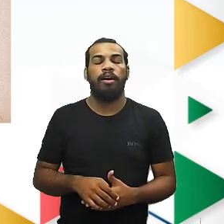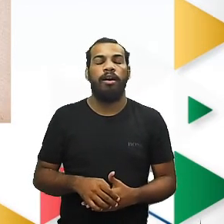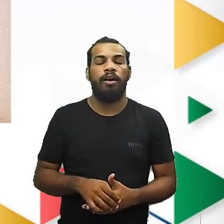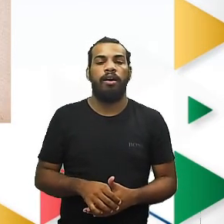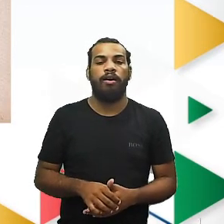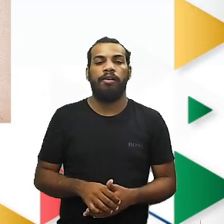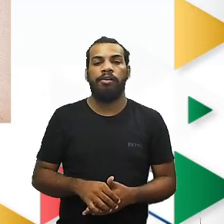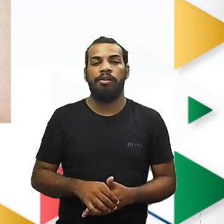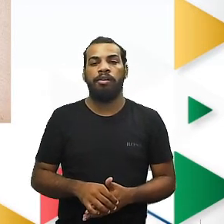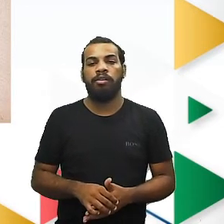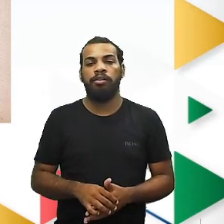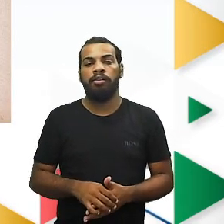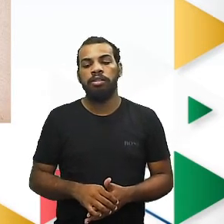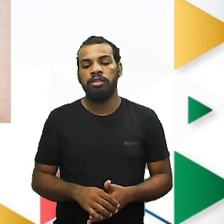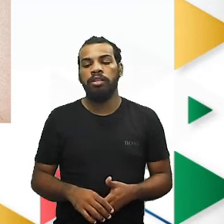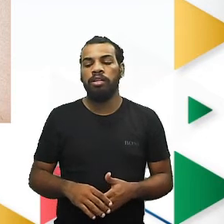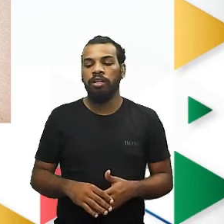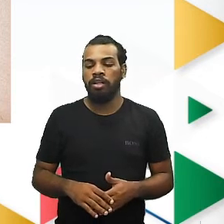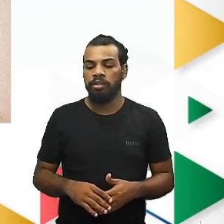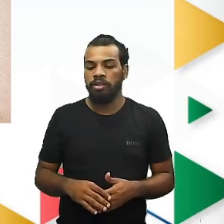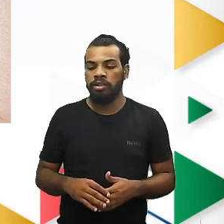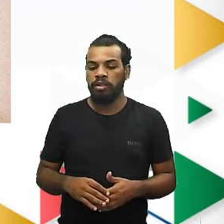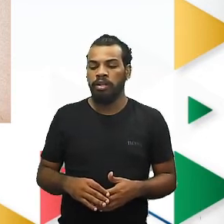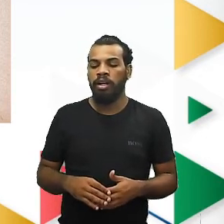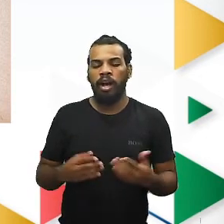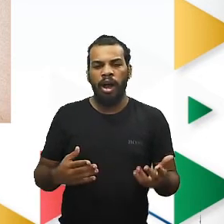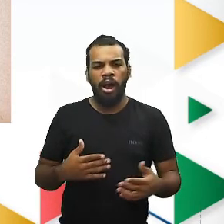Aí ficou tão tomado pela atuação, né, que